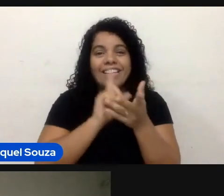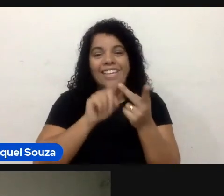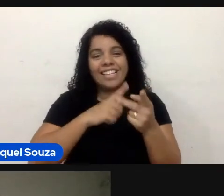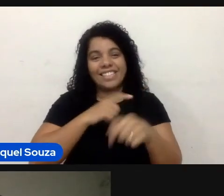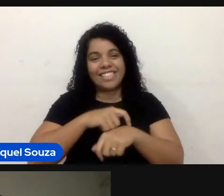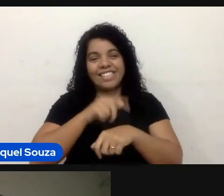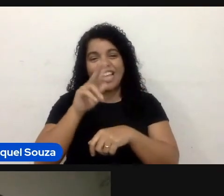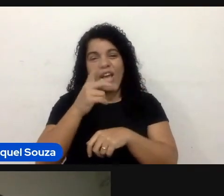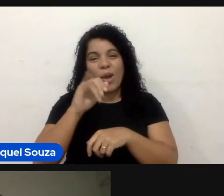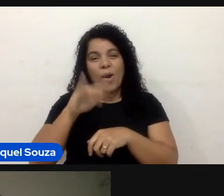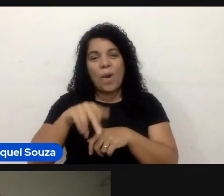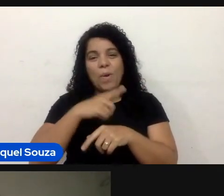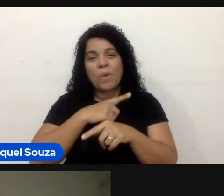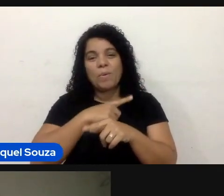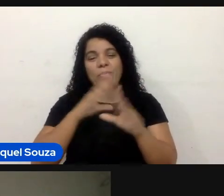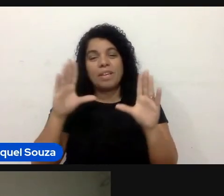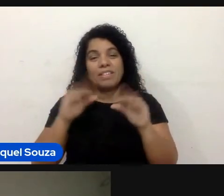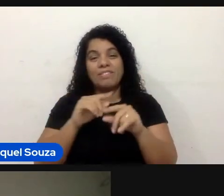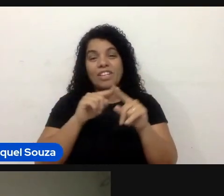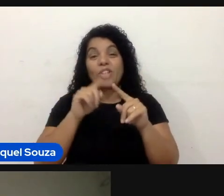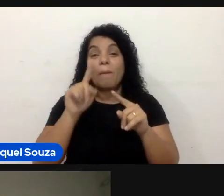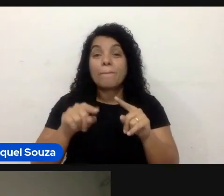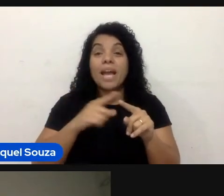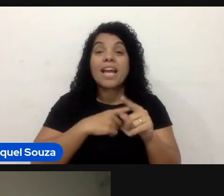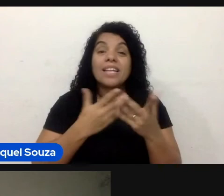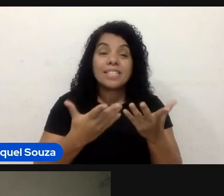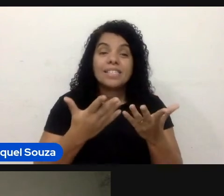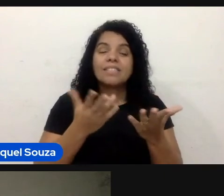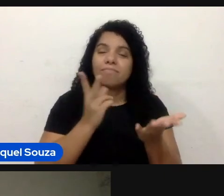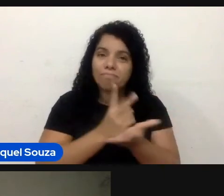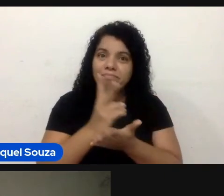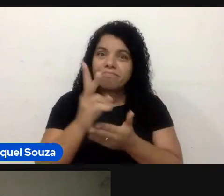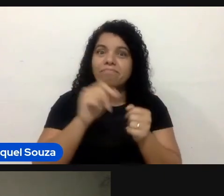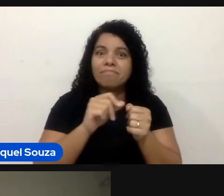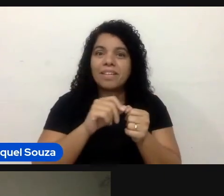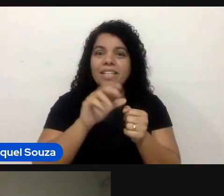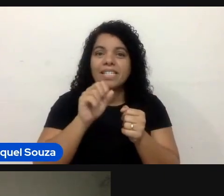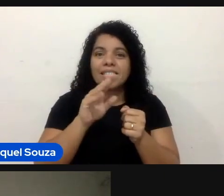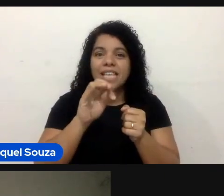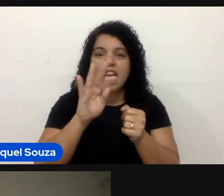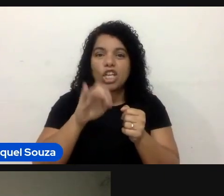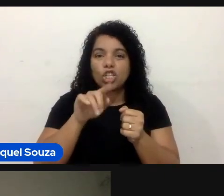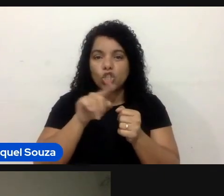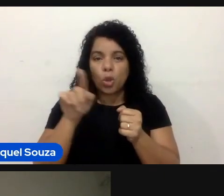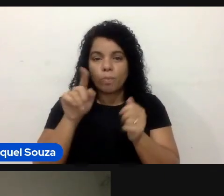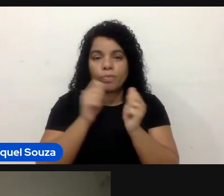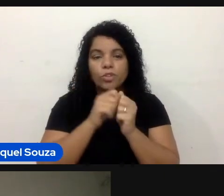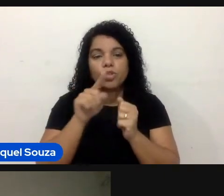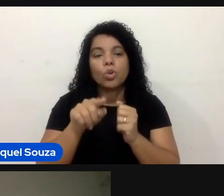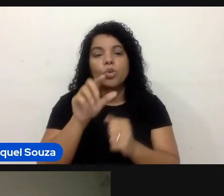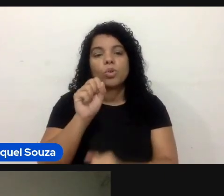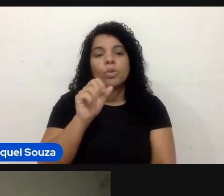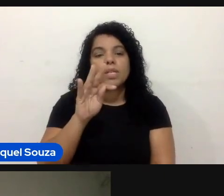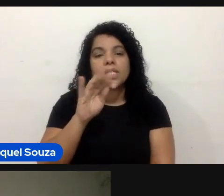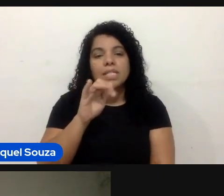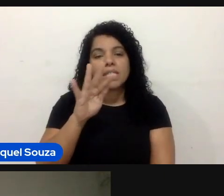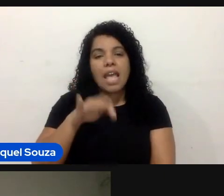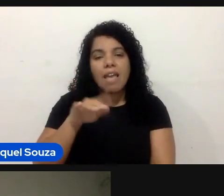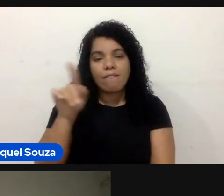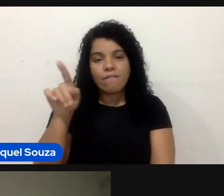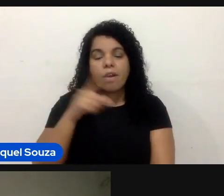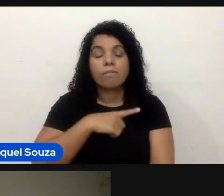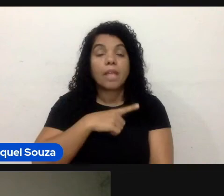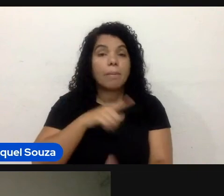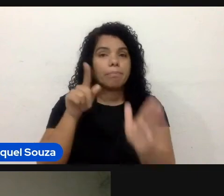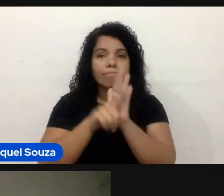Hopin, mas seguimos aí para a session lá com o Stefan. Tem várias perguntas